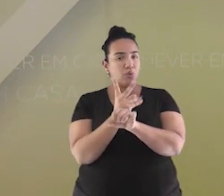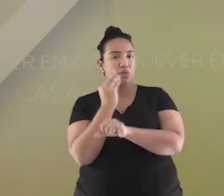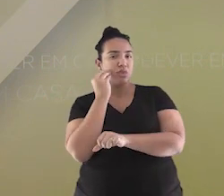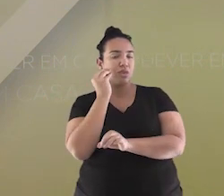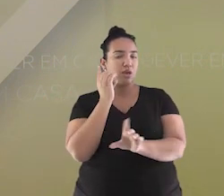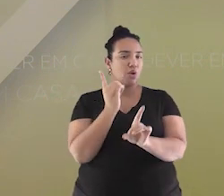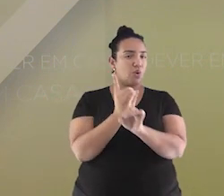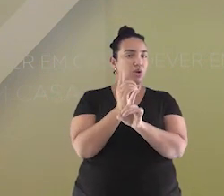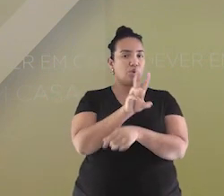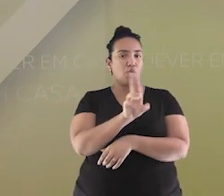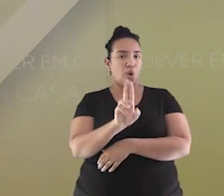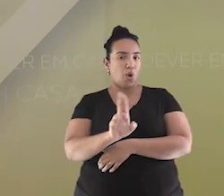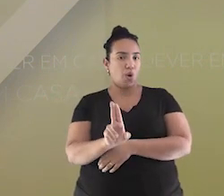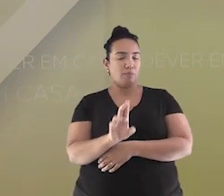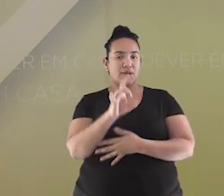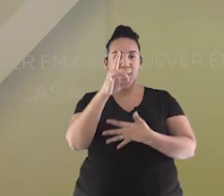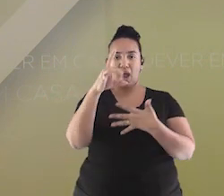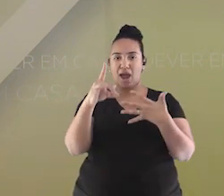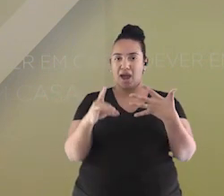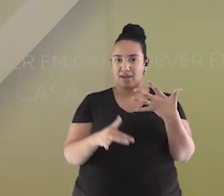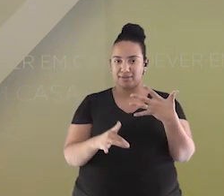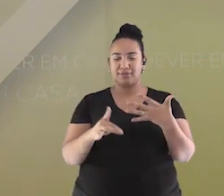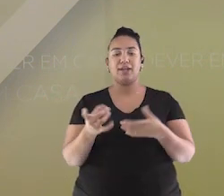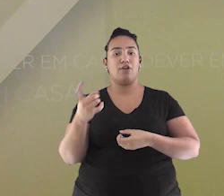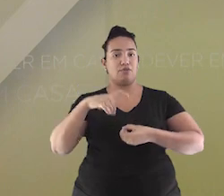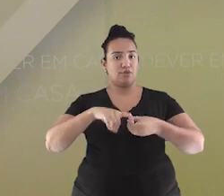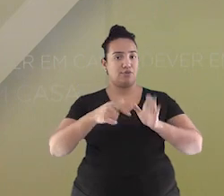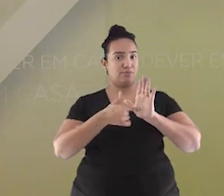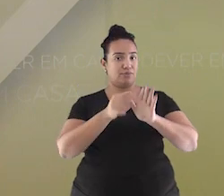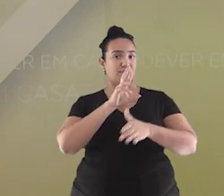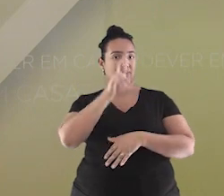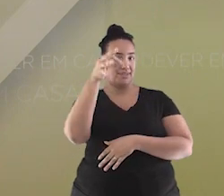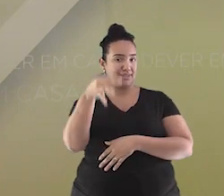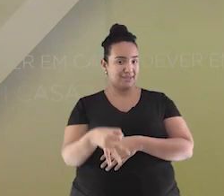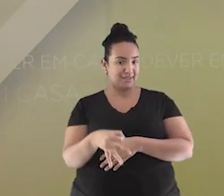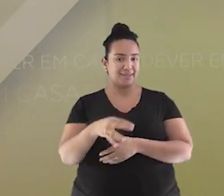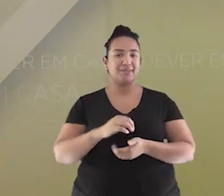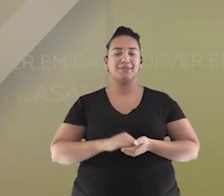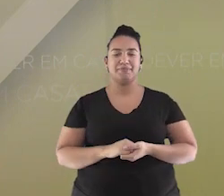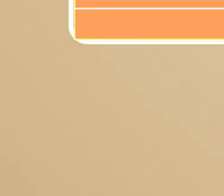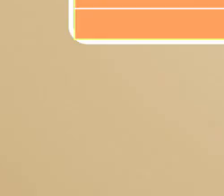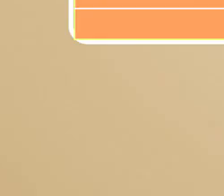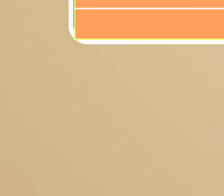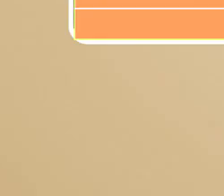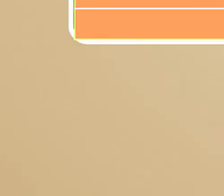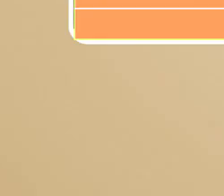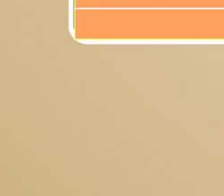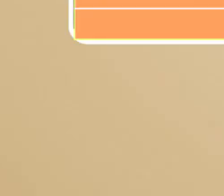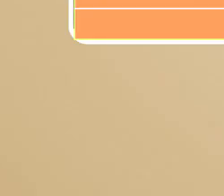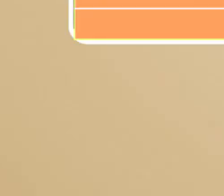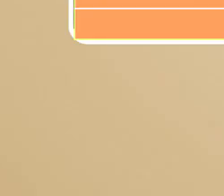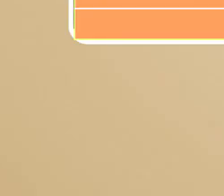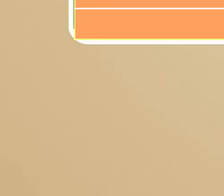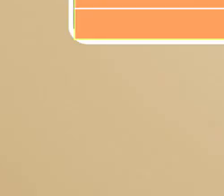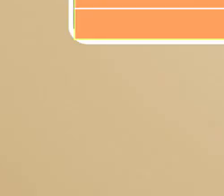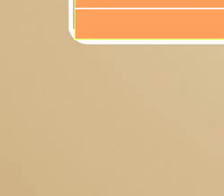pensarem e tentarem encontrar os nomes das moedas utilizadas pelo mundo e já volto para conferir com vocês.